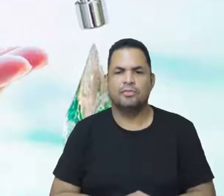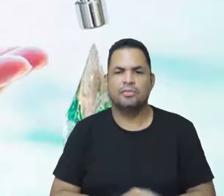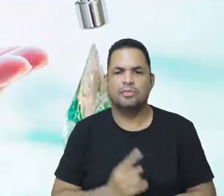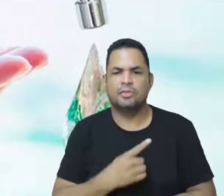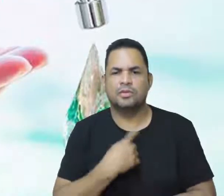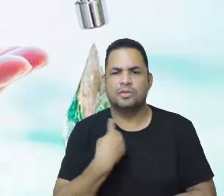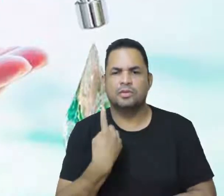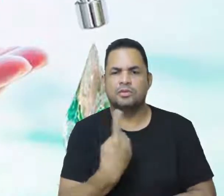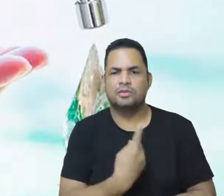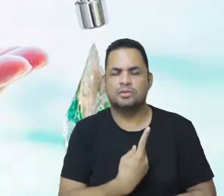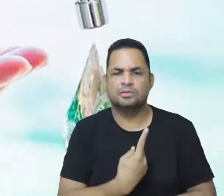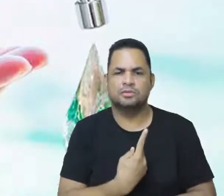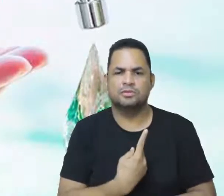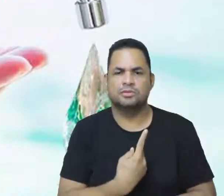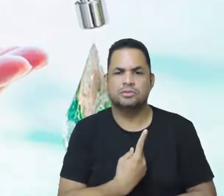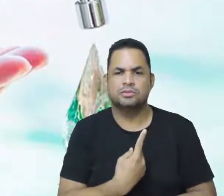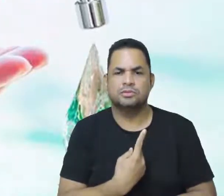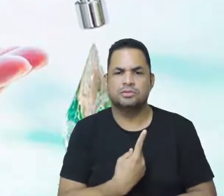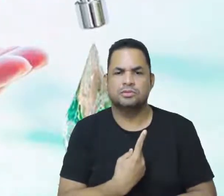Nós temos